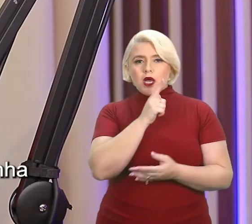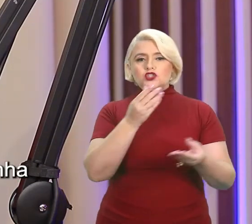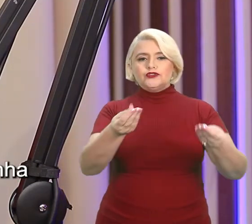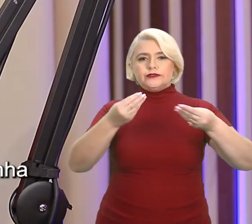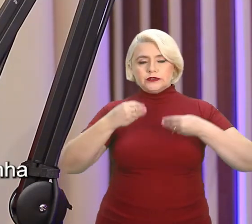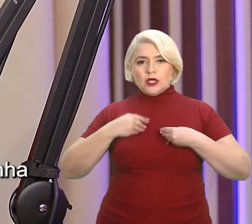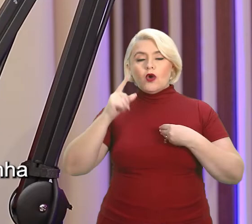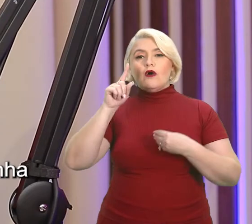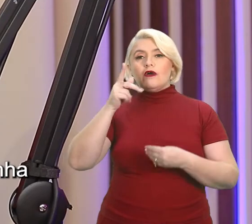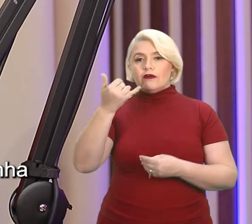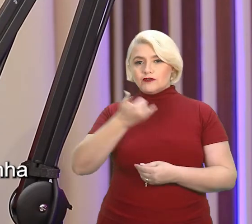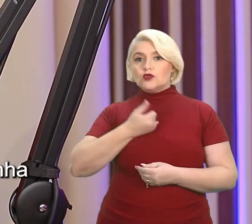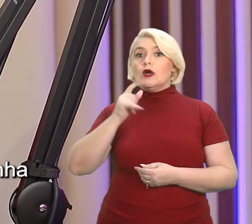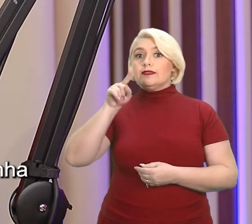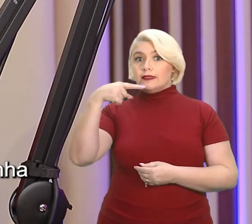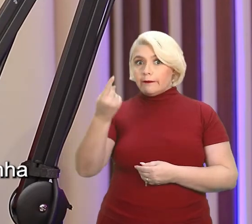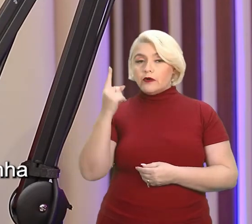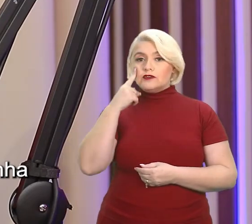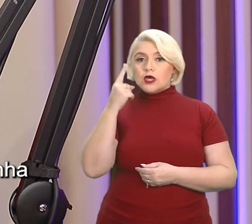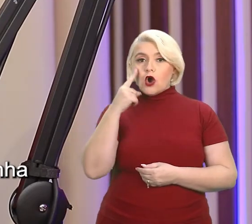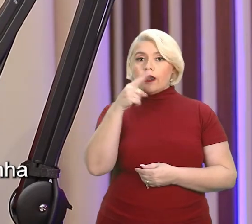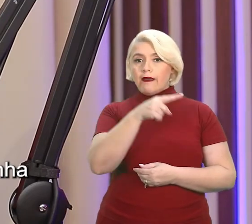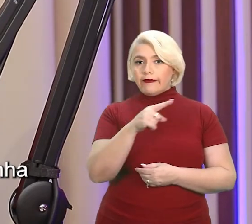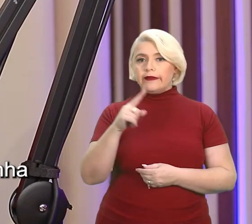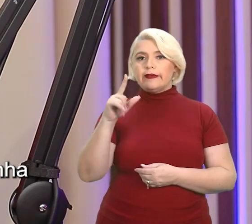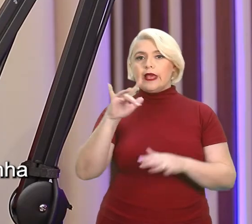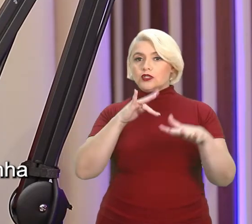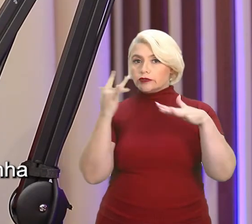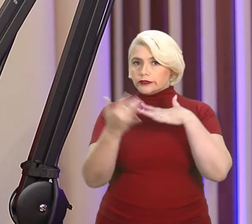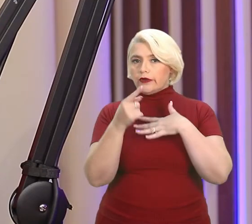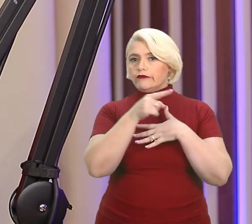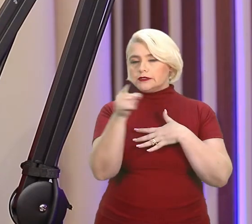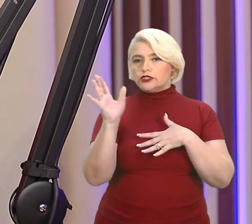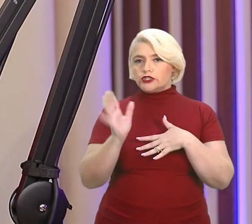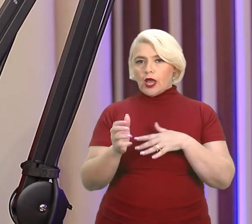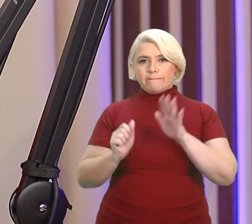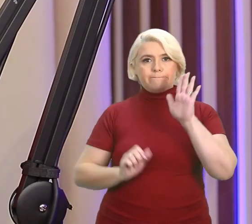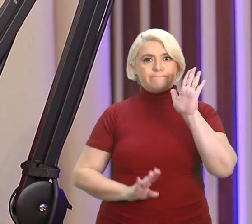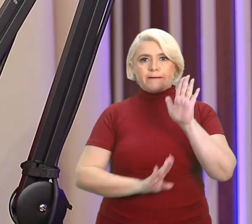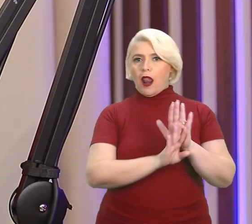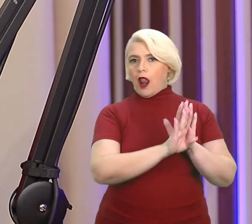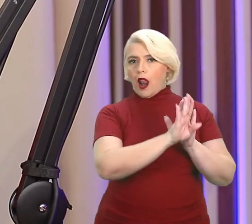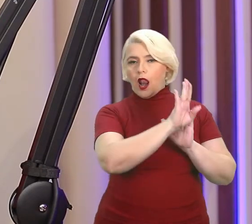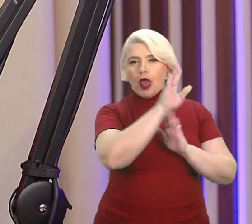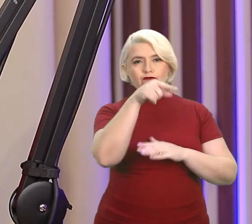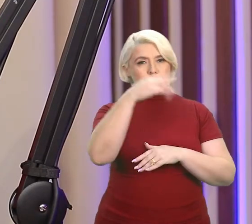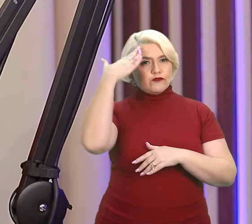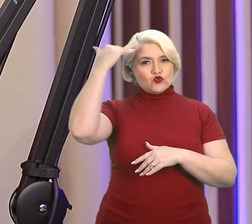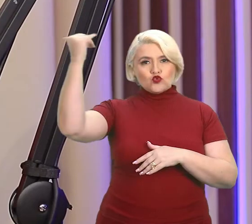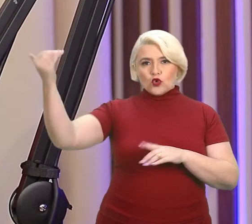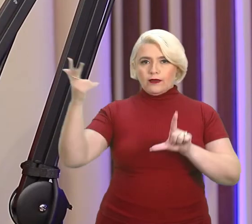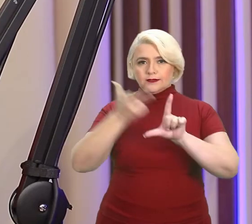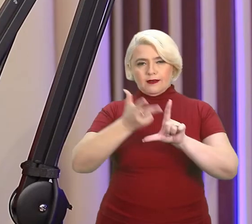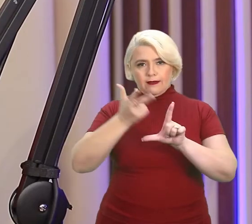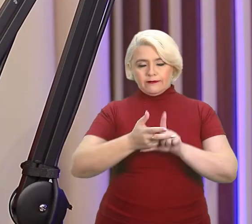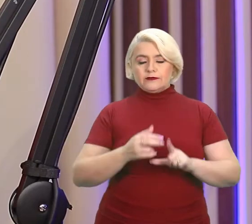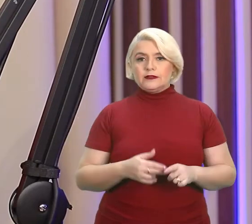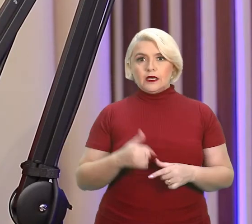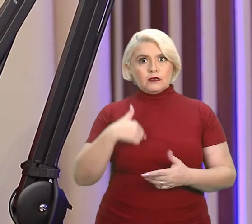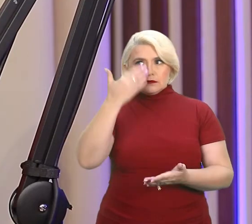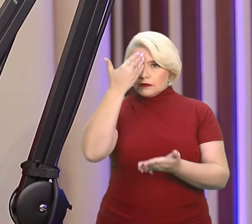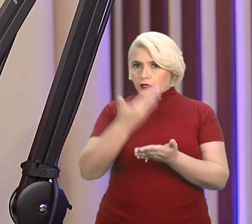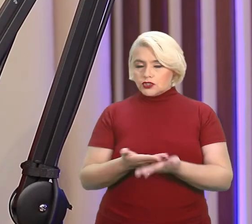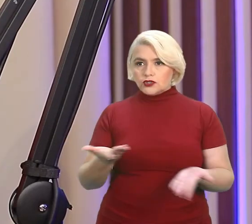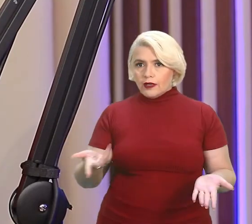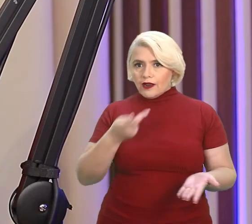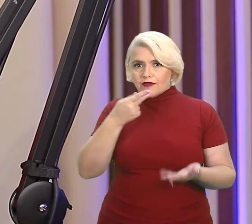falou, gente, depois vocês dão uma olhadinha aí na rede social de vocês, porque vocês foram um sucesso da live. Eu nem